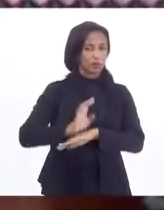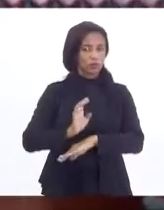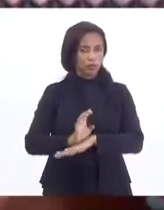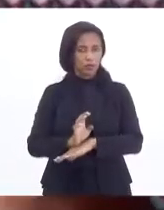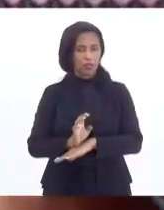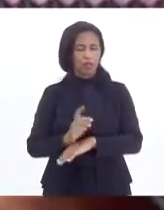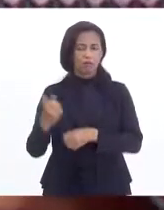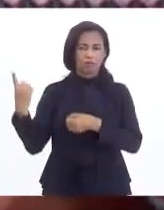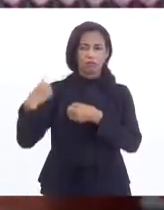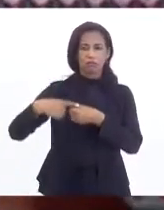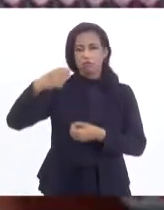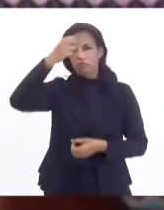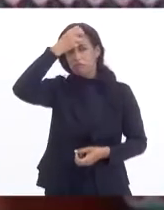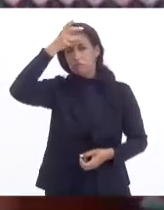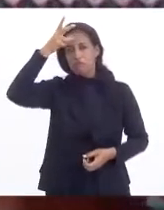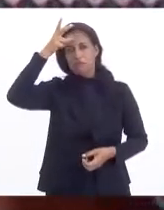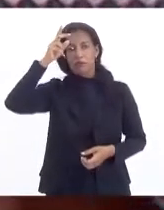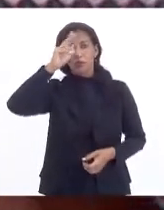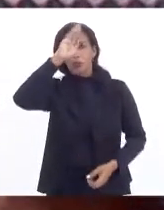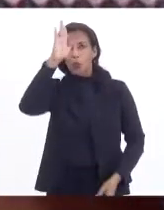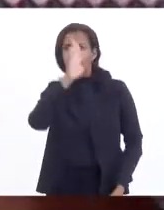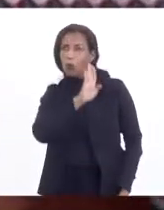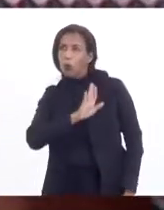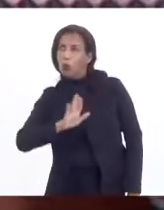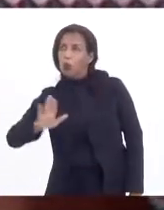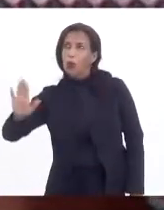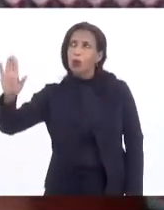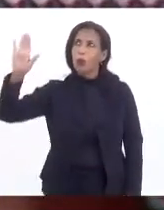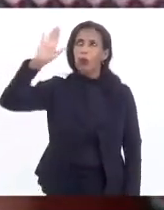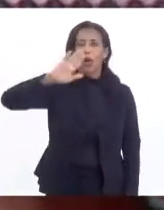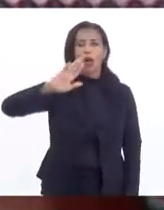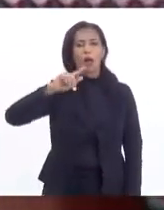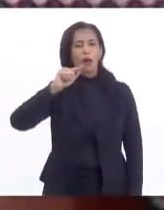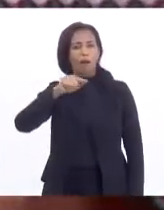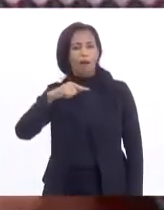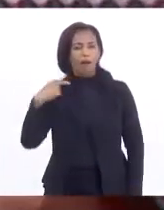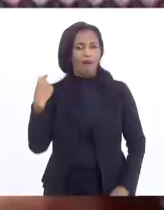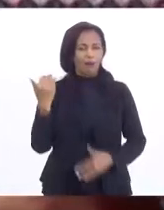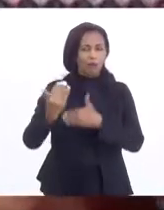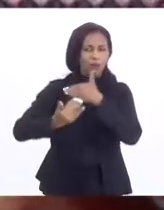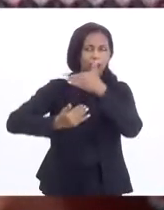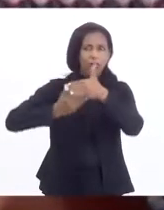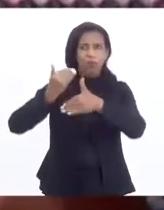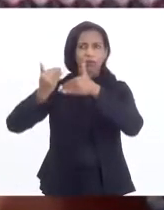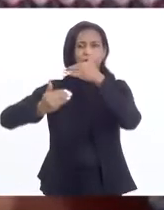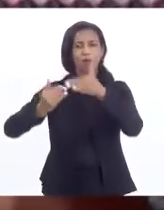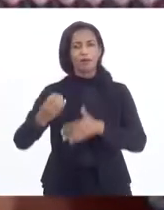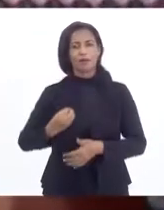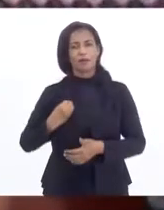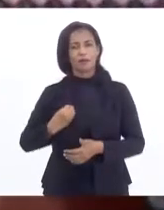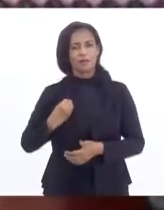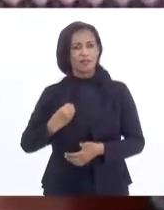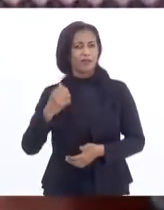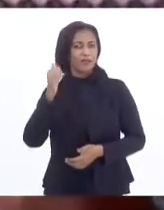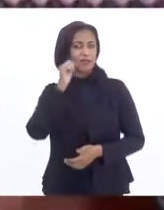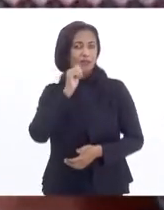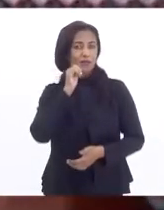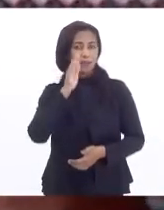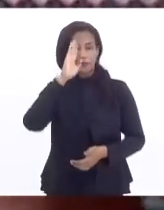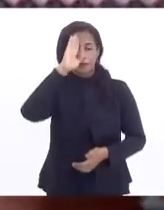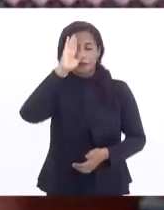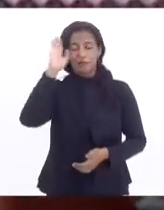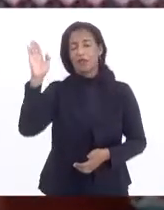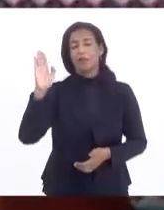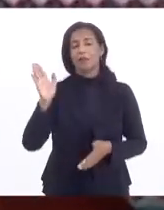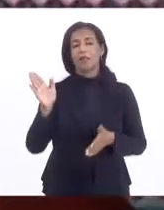dos municípios e do Brasil, para que a gente avance na defesa da vida das mulheres, principalmente